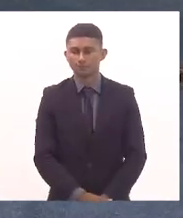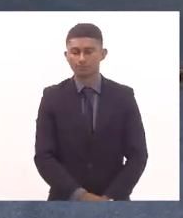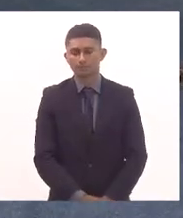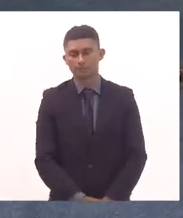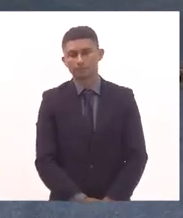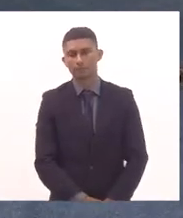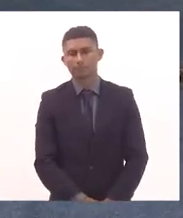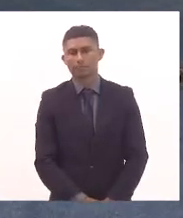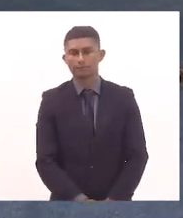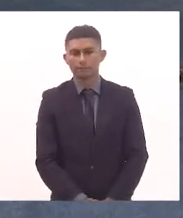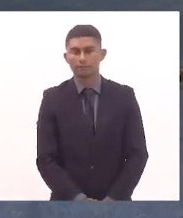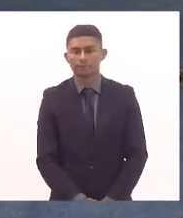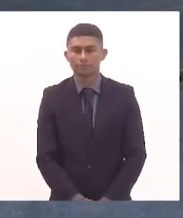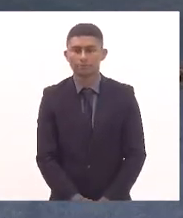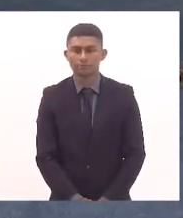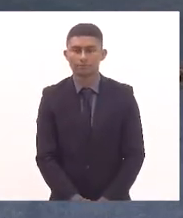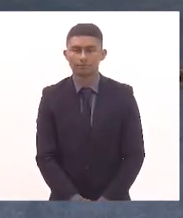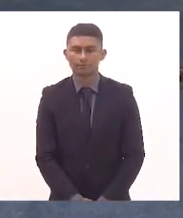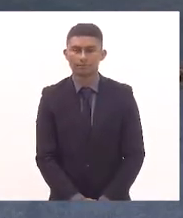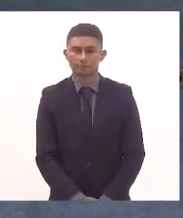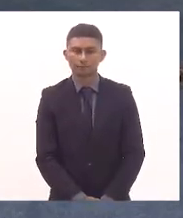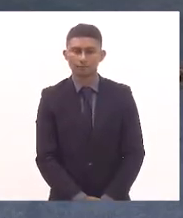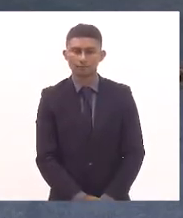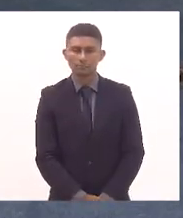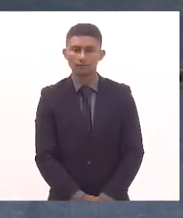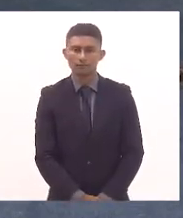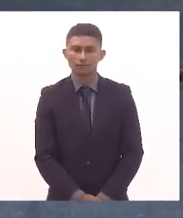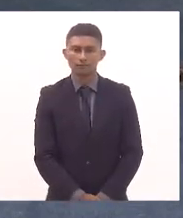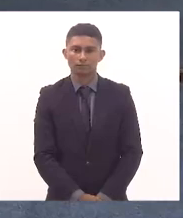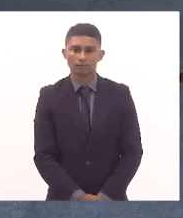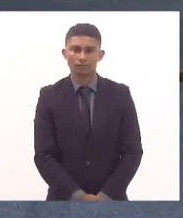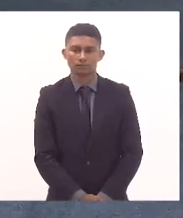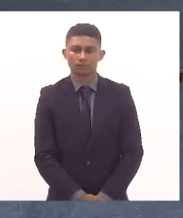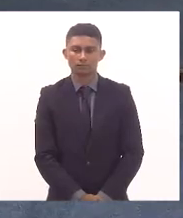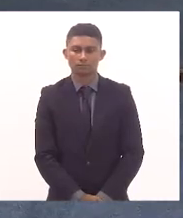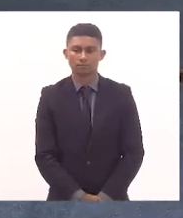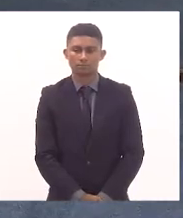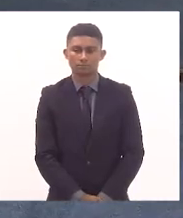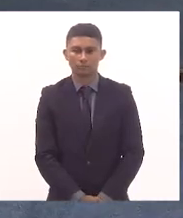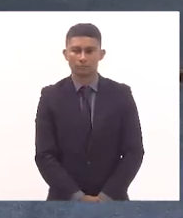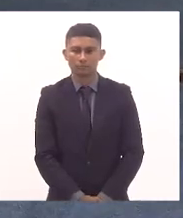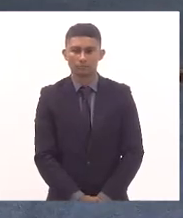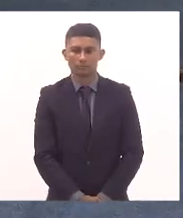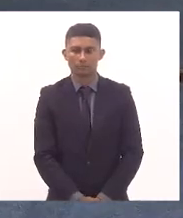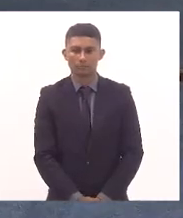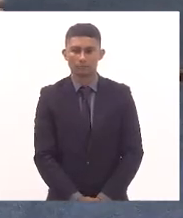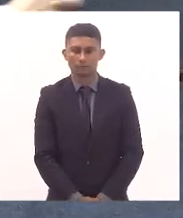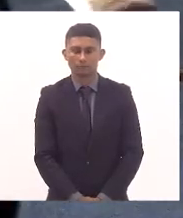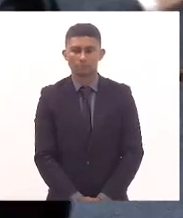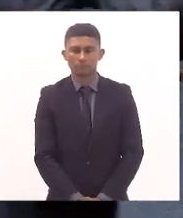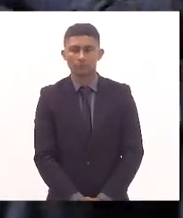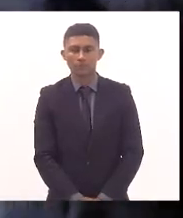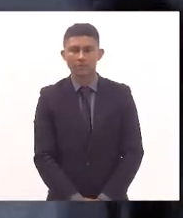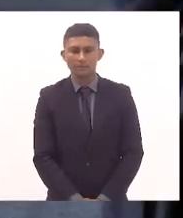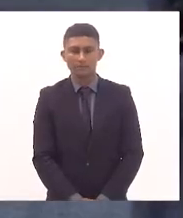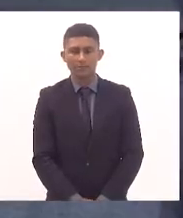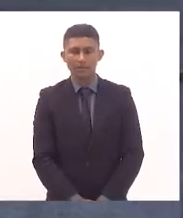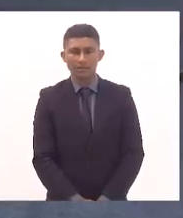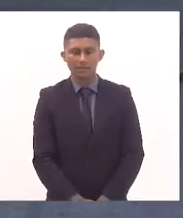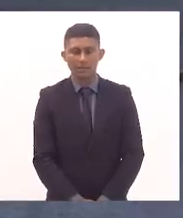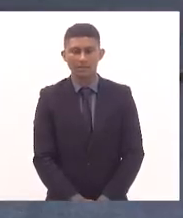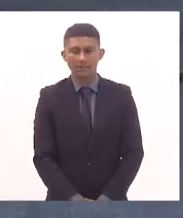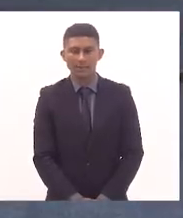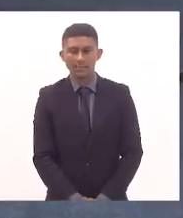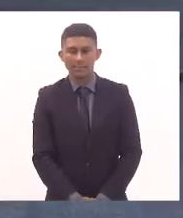573, 574, 610, 612, 613, 621. 657, 92,